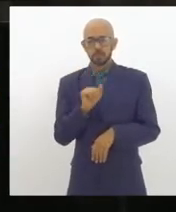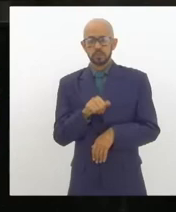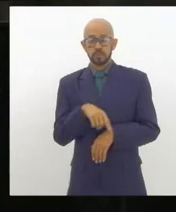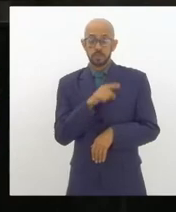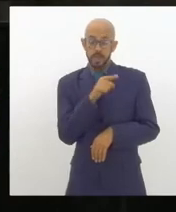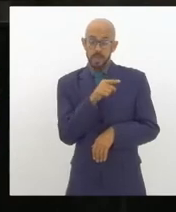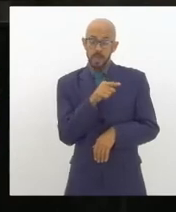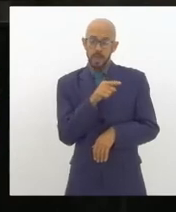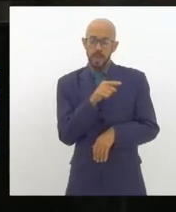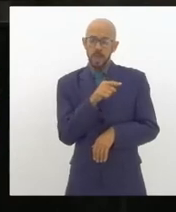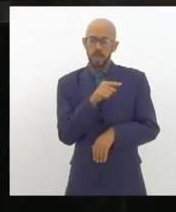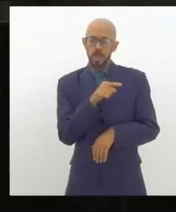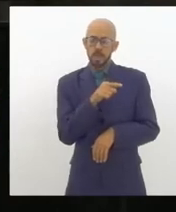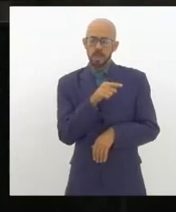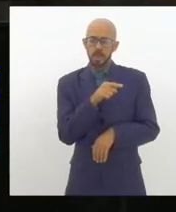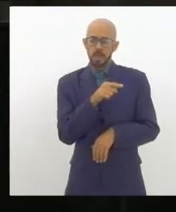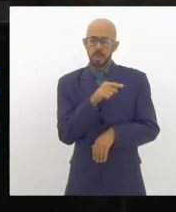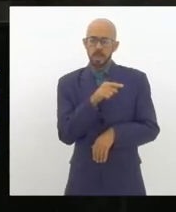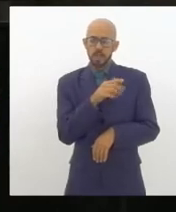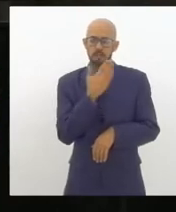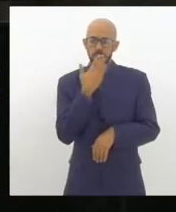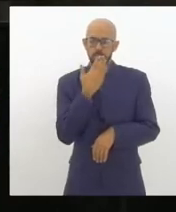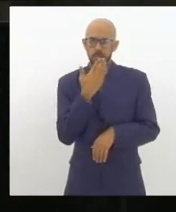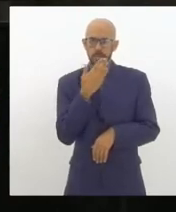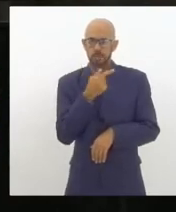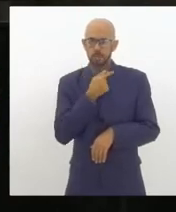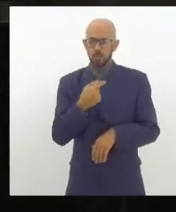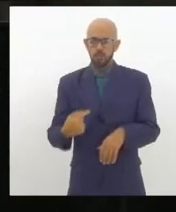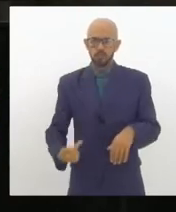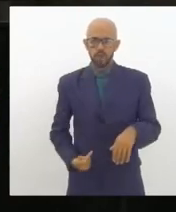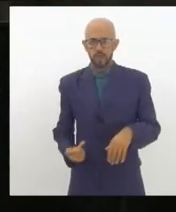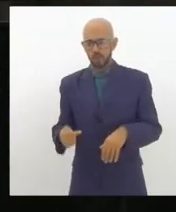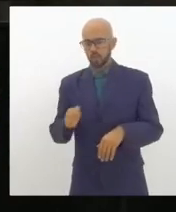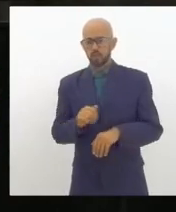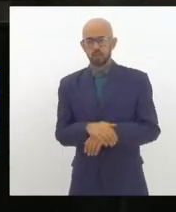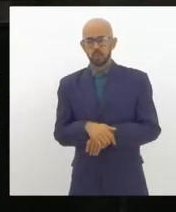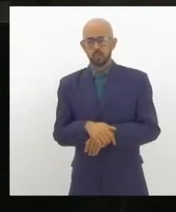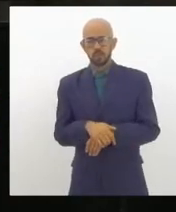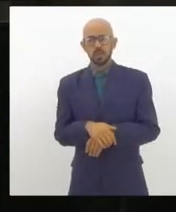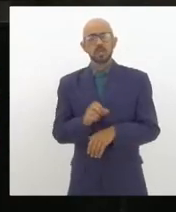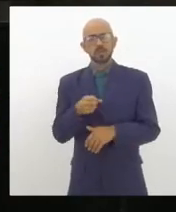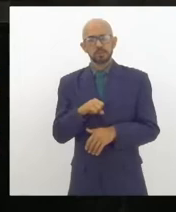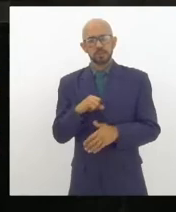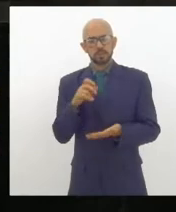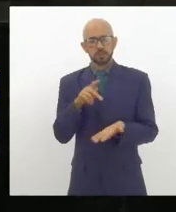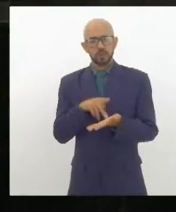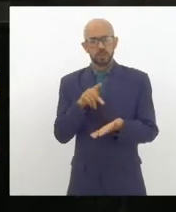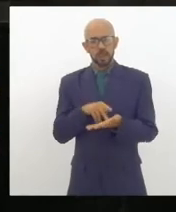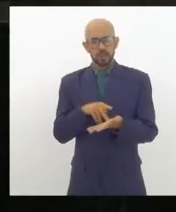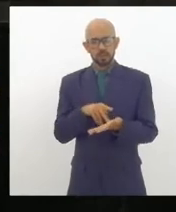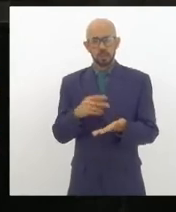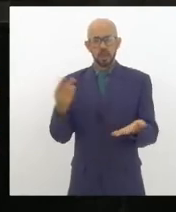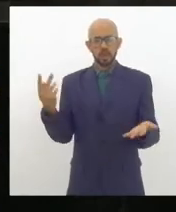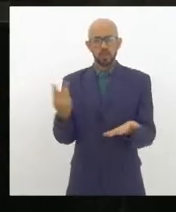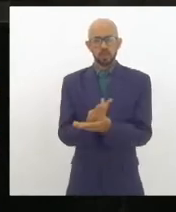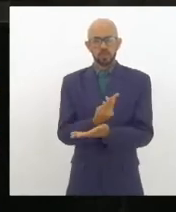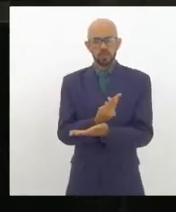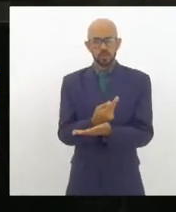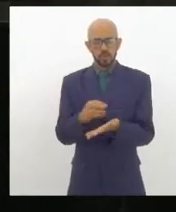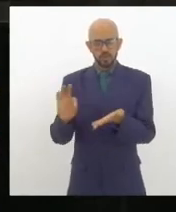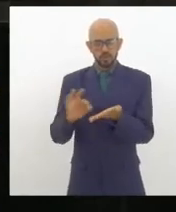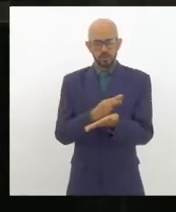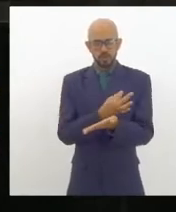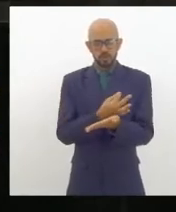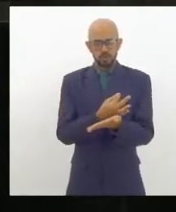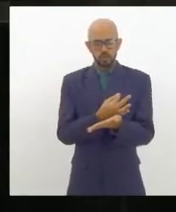mesma requeira ao governo do Estado se realmente houve a